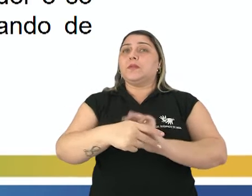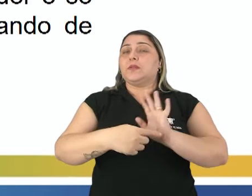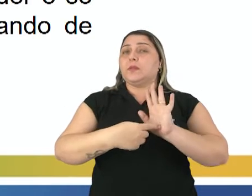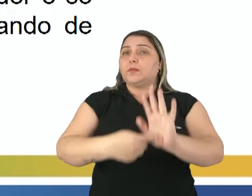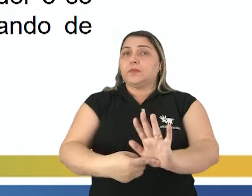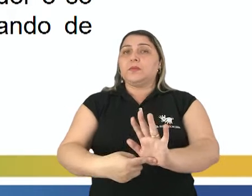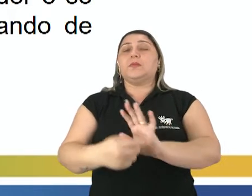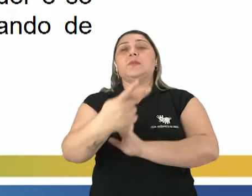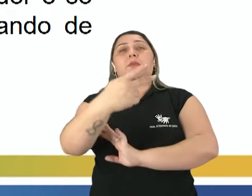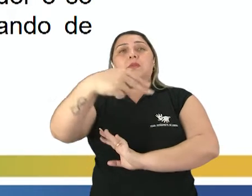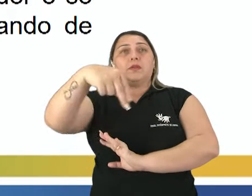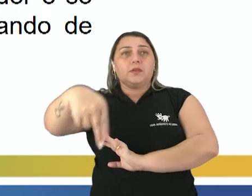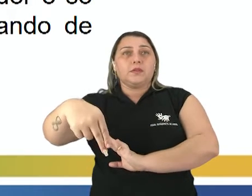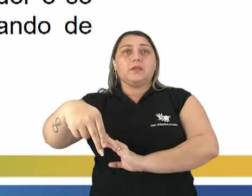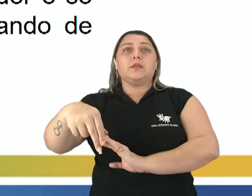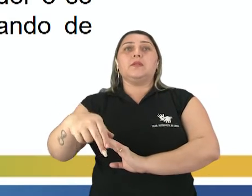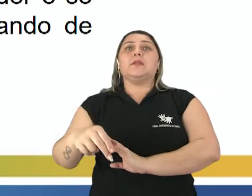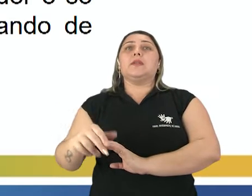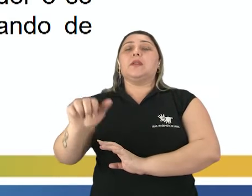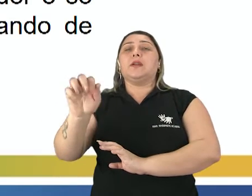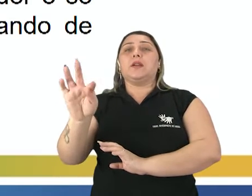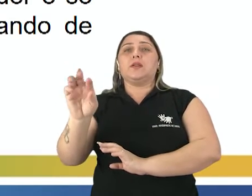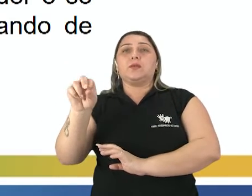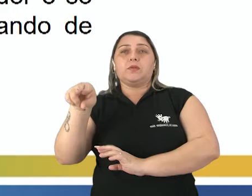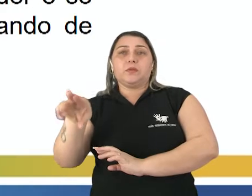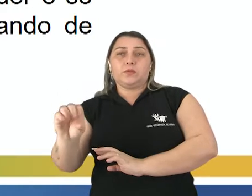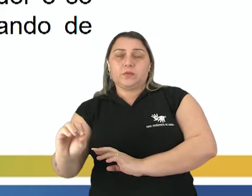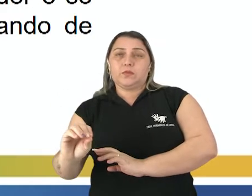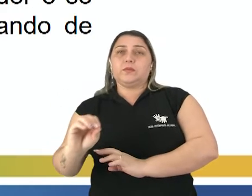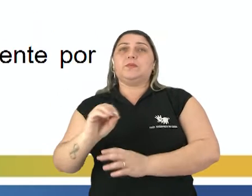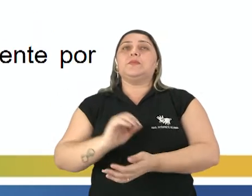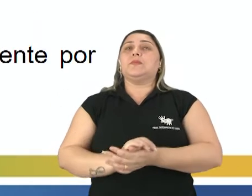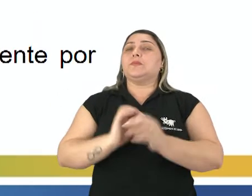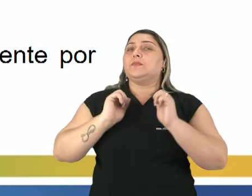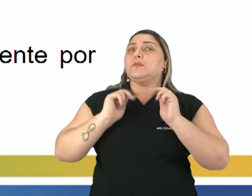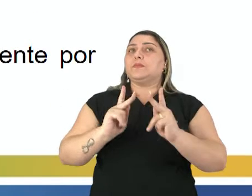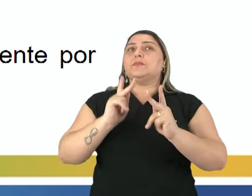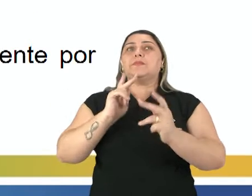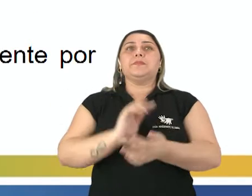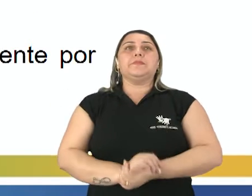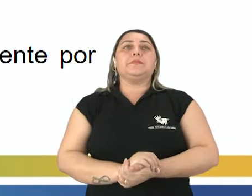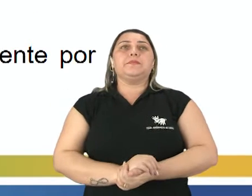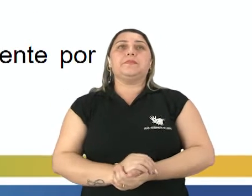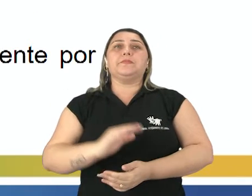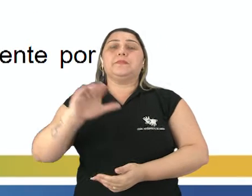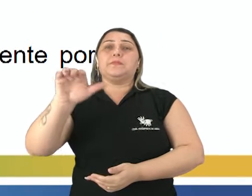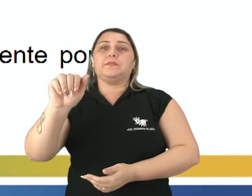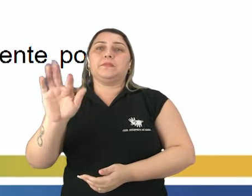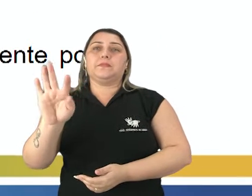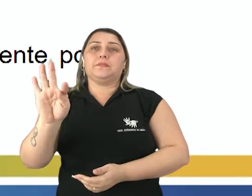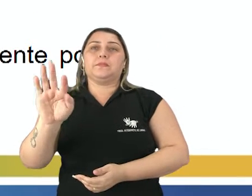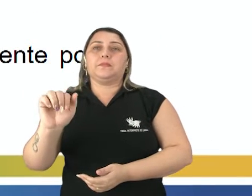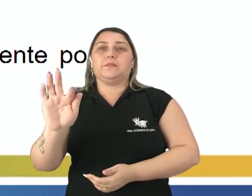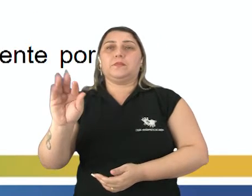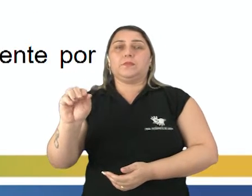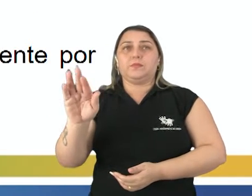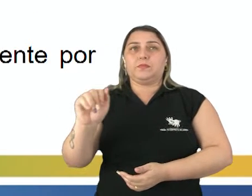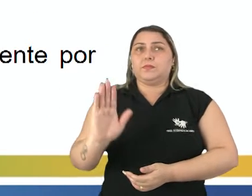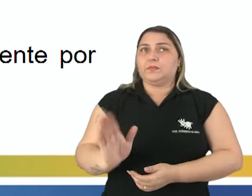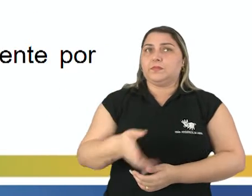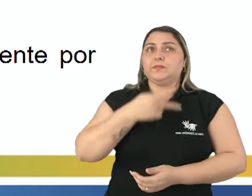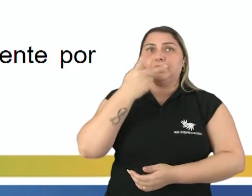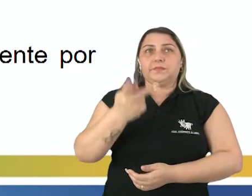pelo pronome átono e assim por diante, ok? Na catáfora, como já foi